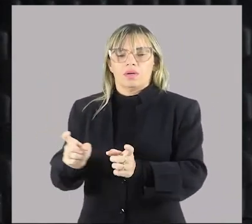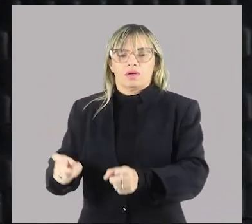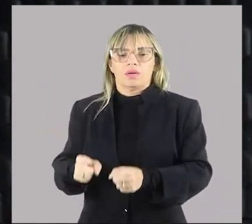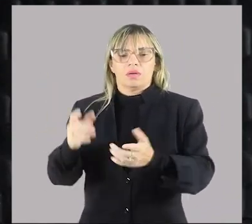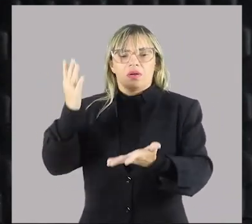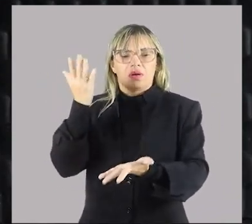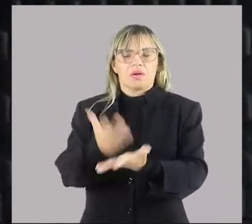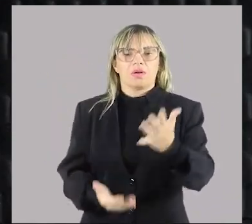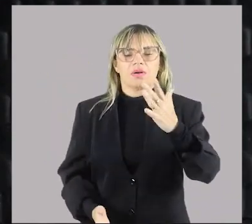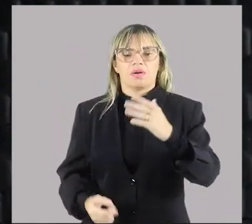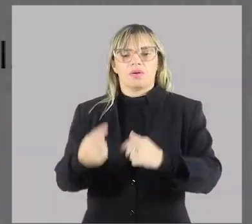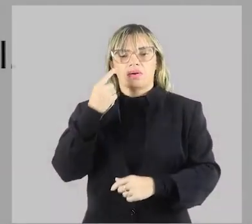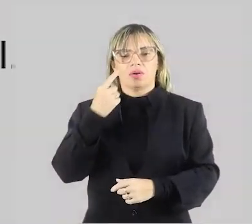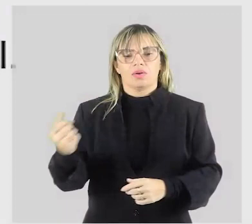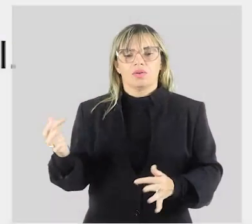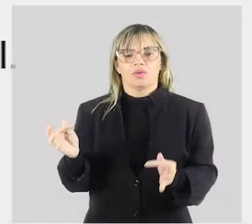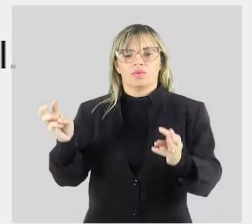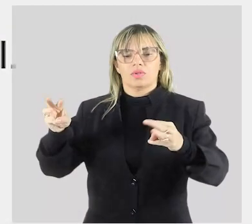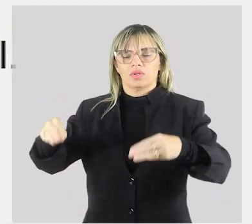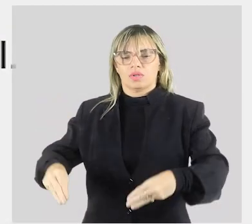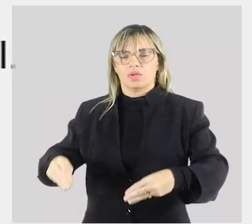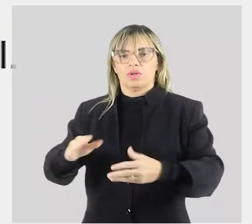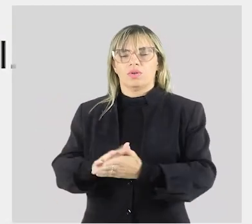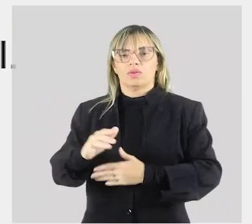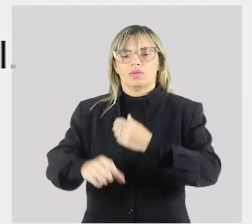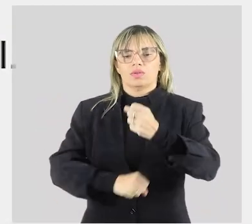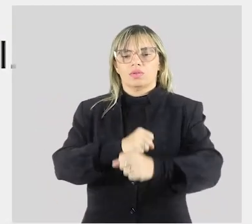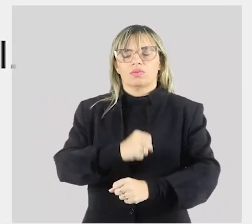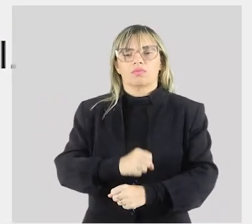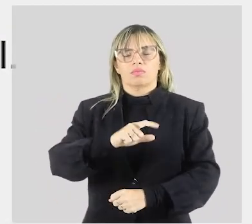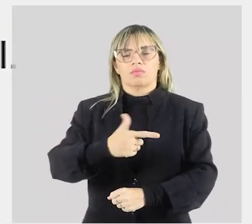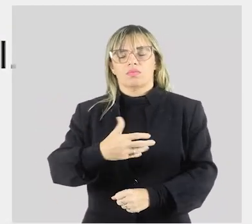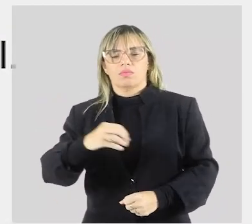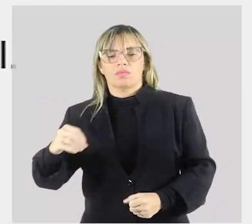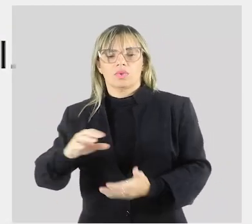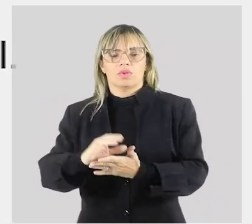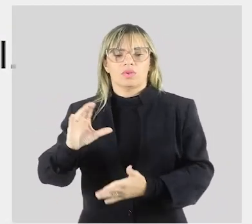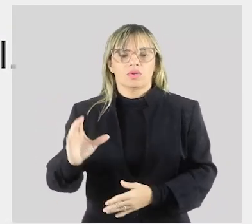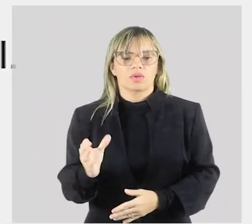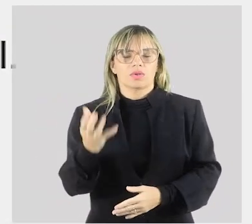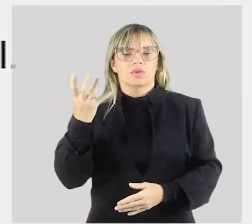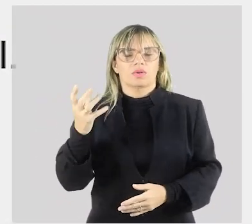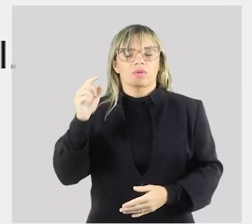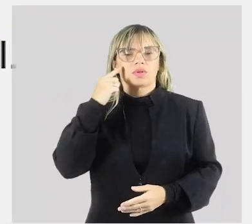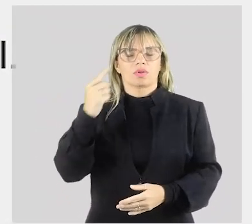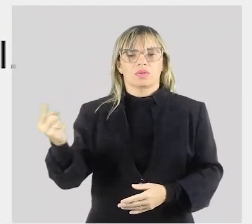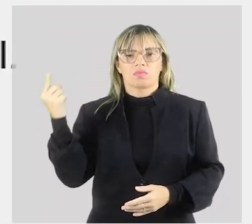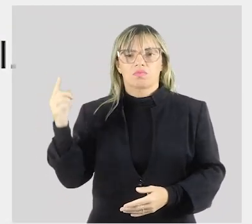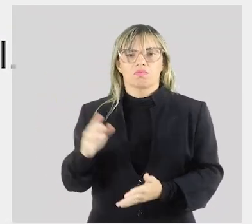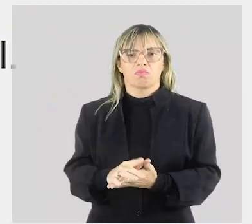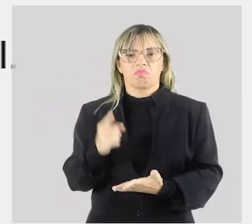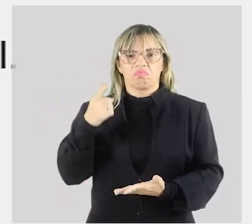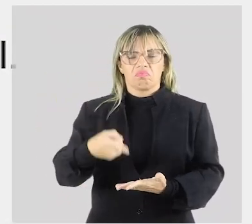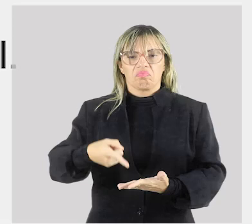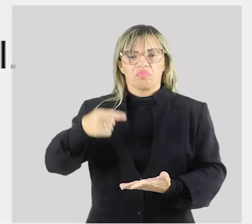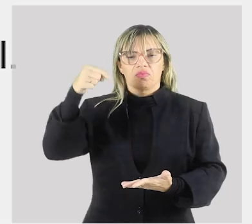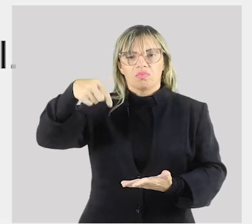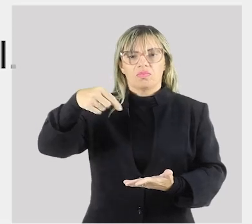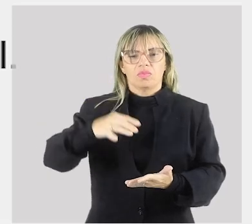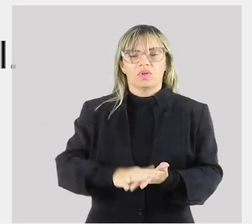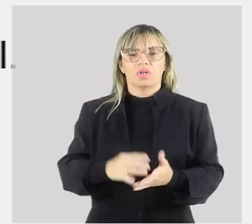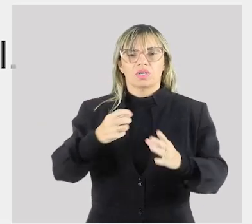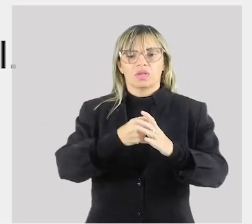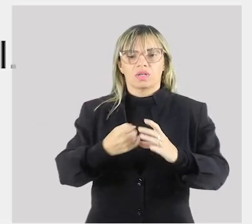sua queda, é no final dos anos 20. Nós temos alguns acontecimentos no final dos anos 20 que vão ser decisivos para a